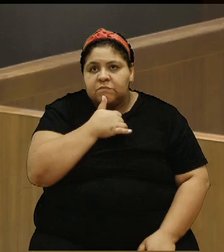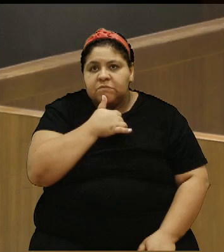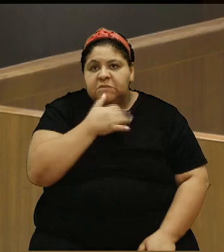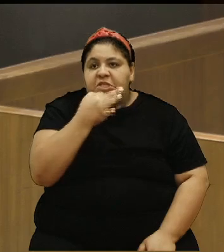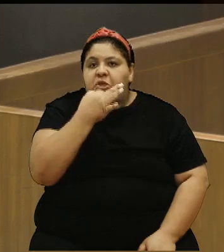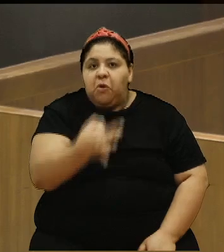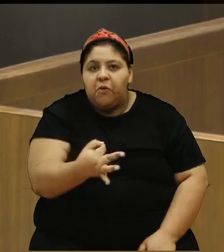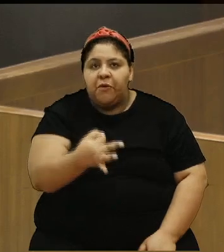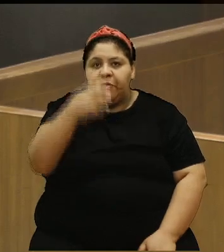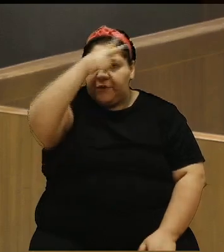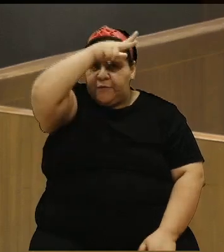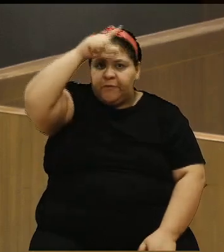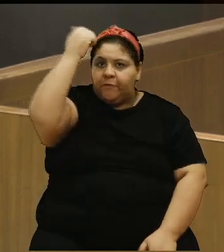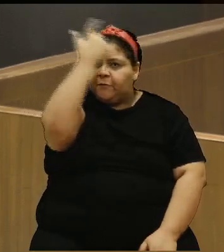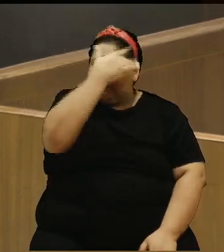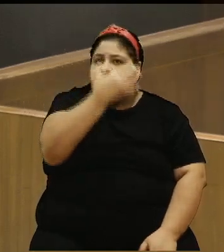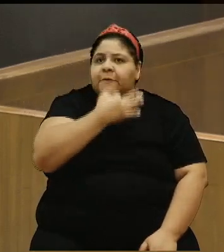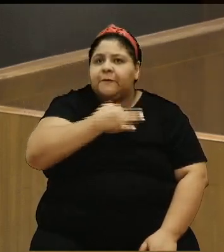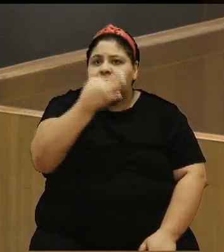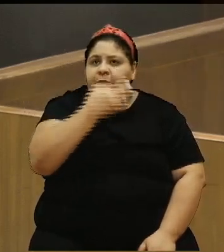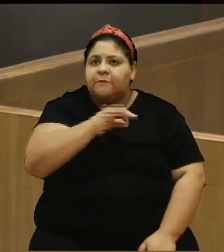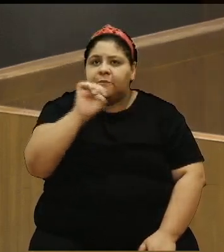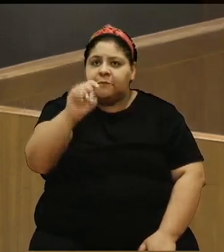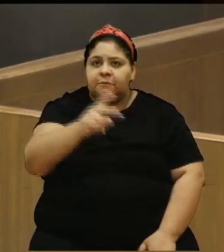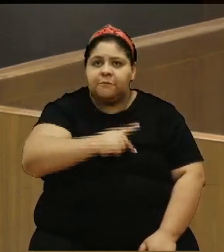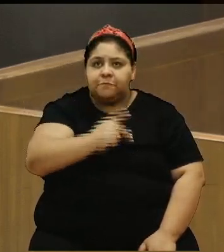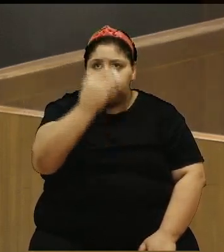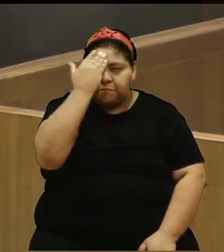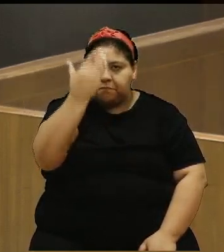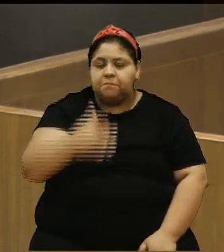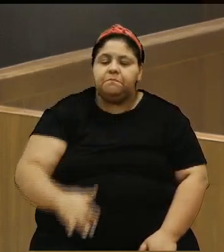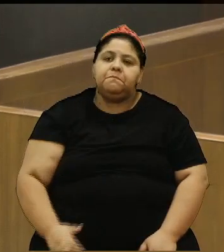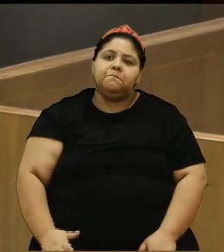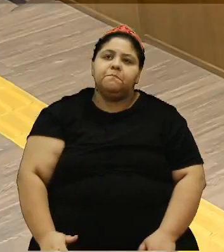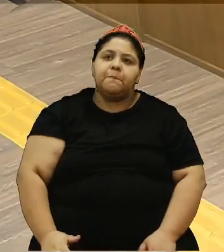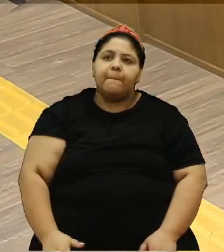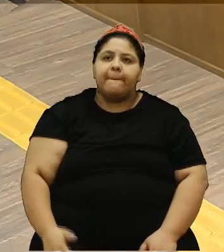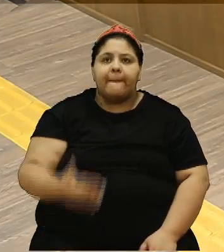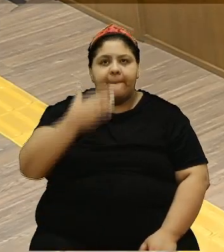ignorante do nosso prefeito de Caxias do Sul. Seria isso, senhor presidente. Obrigada. Obrigado, vereador Andressa Marques.